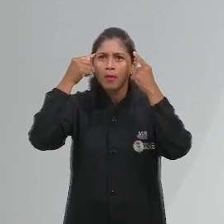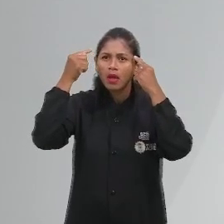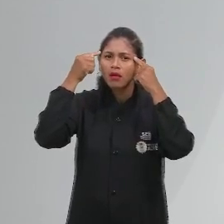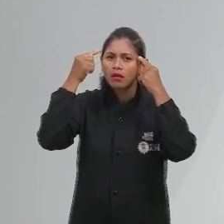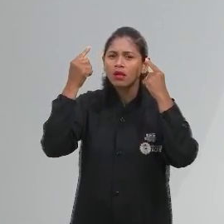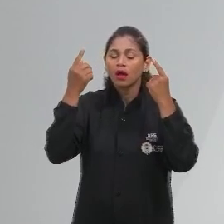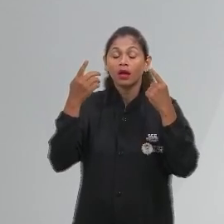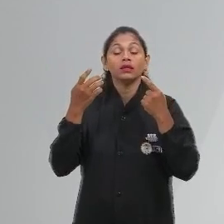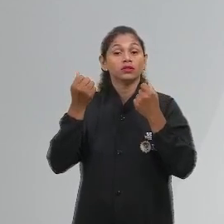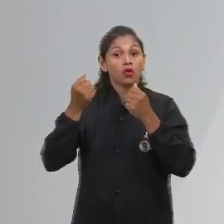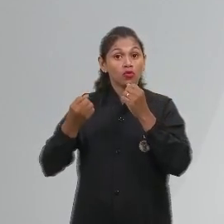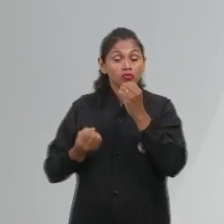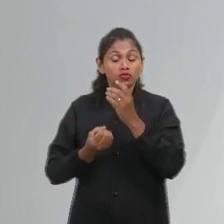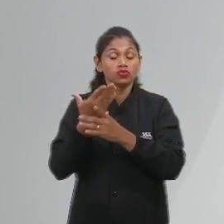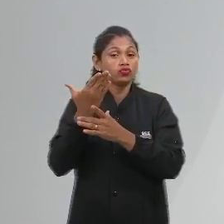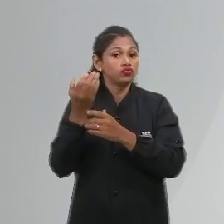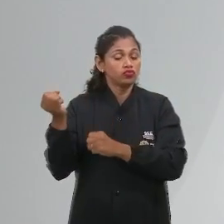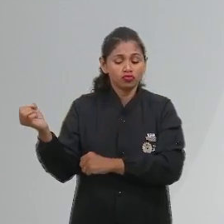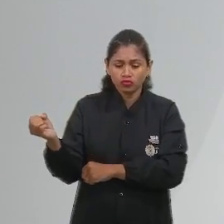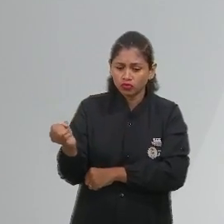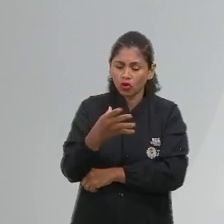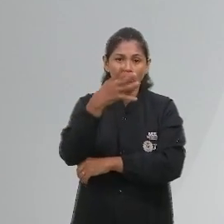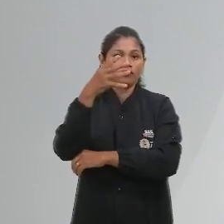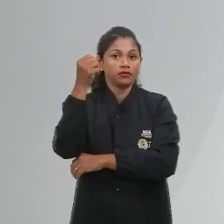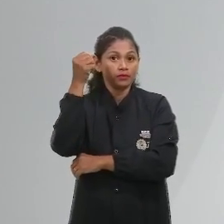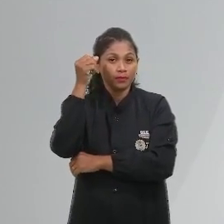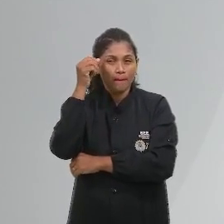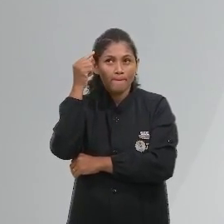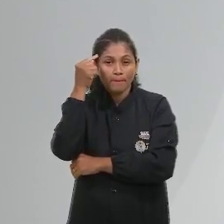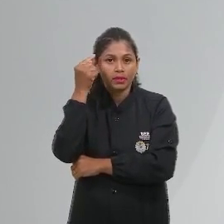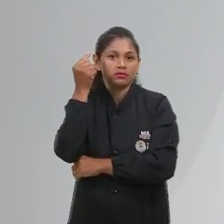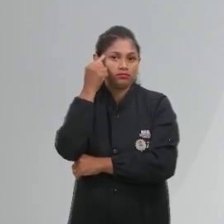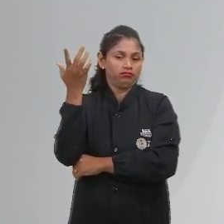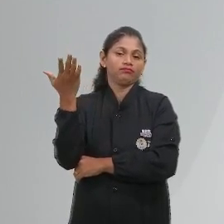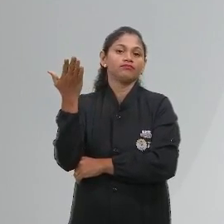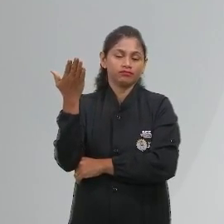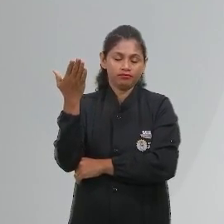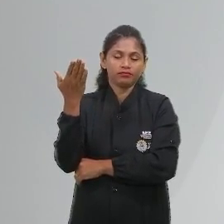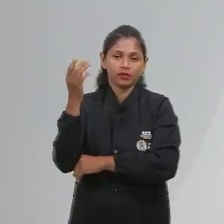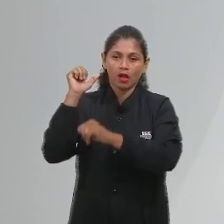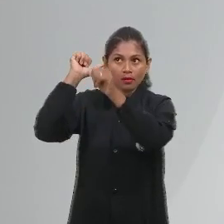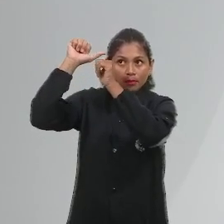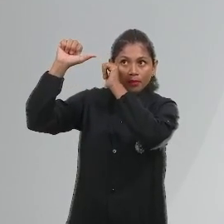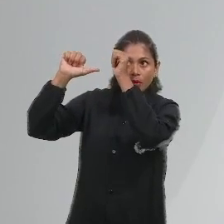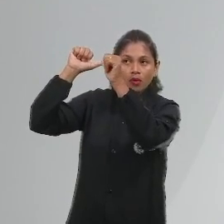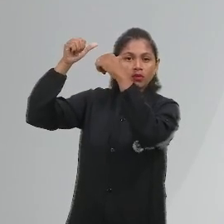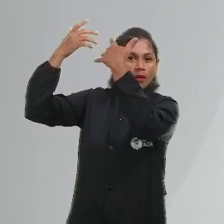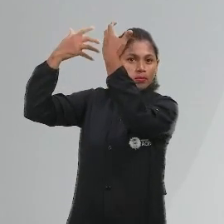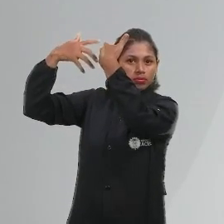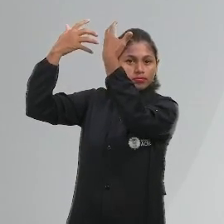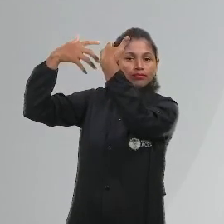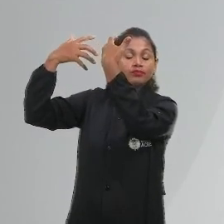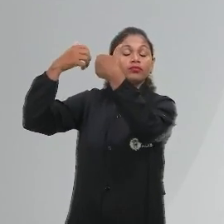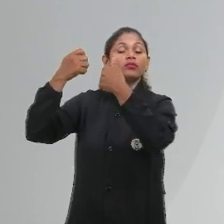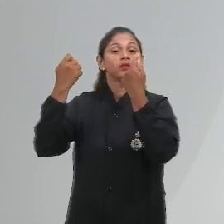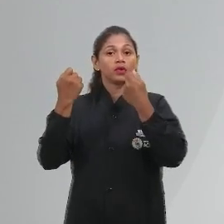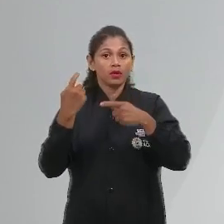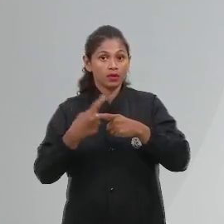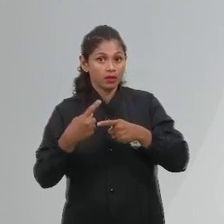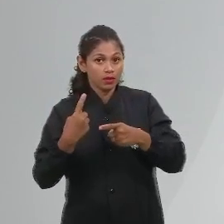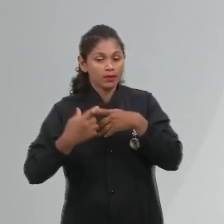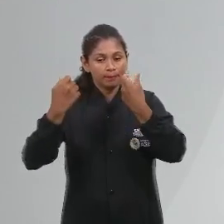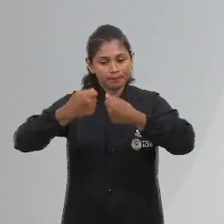teorias que explicam e que nos auxiliam a compreender ainda melhor a realidade social, porque precisamos partir